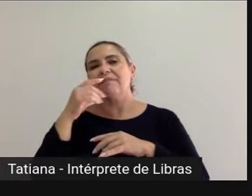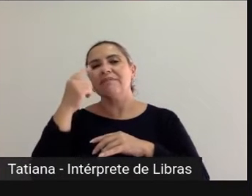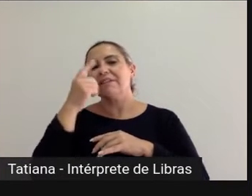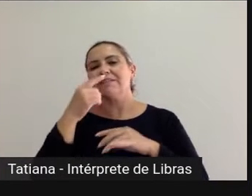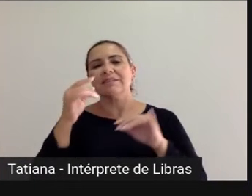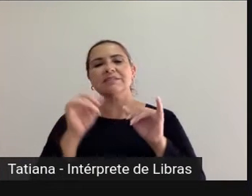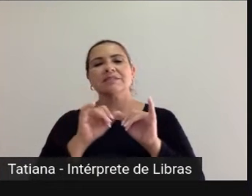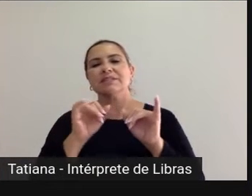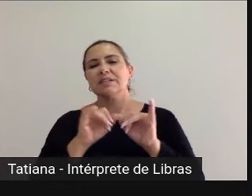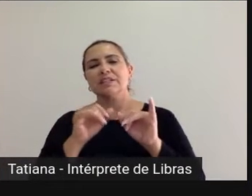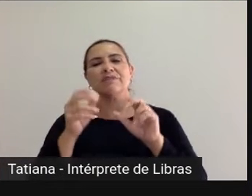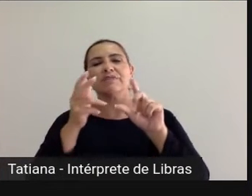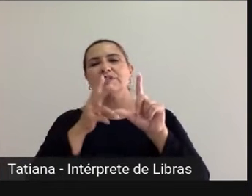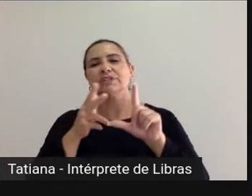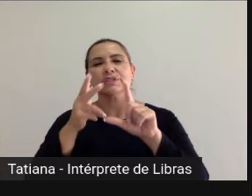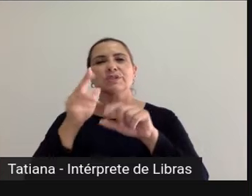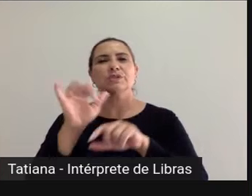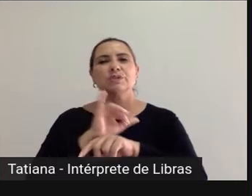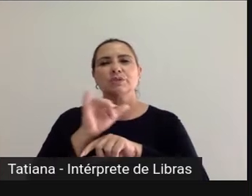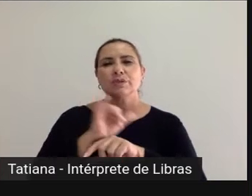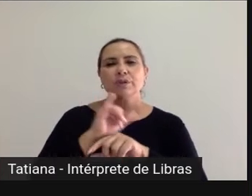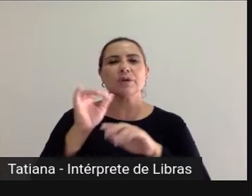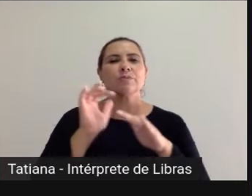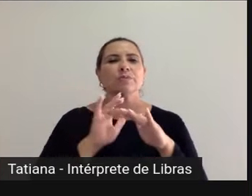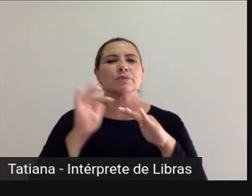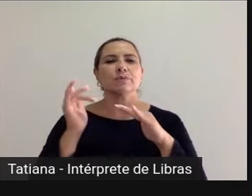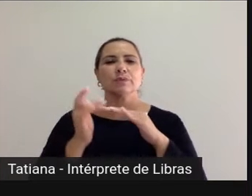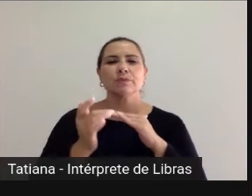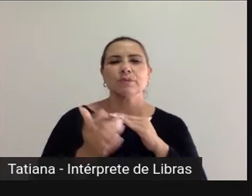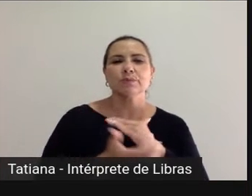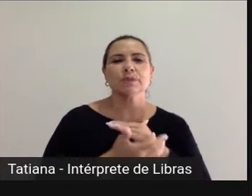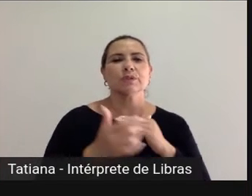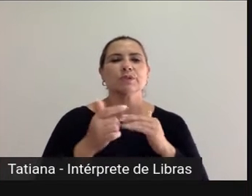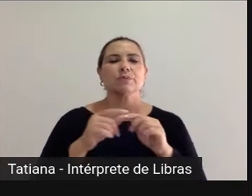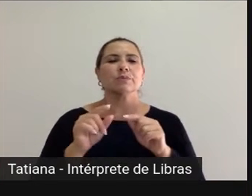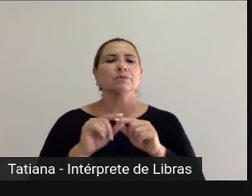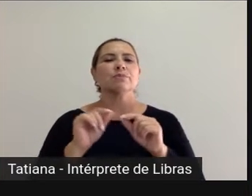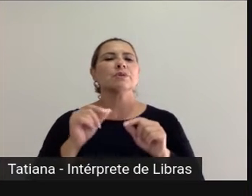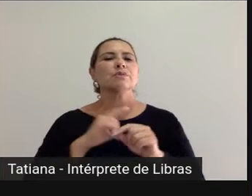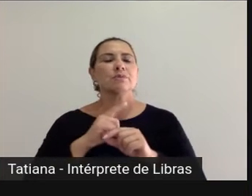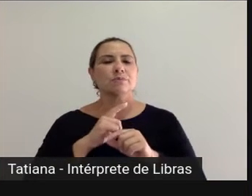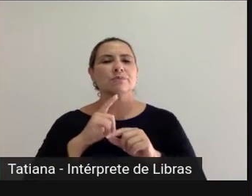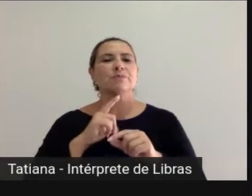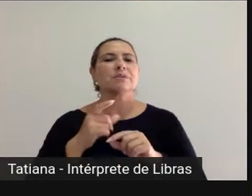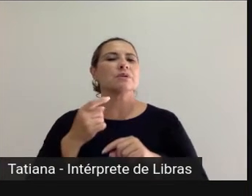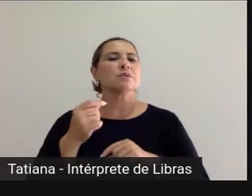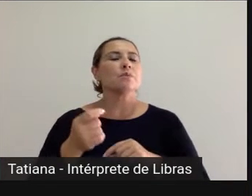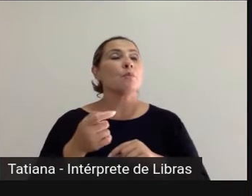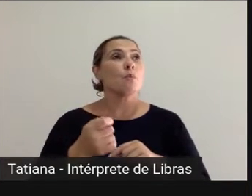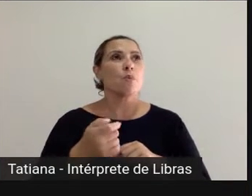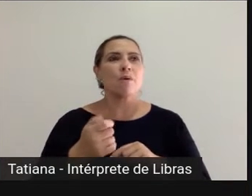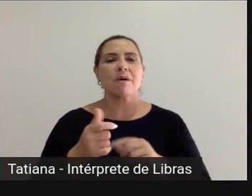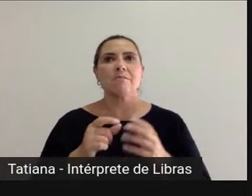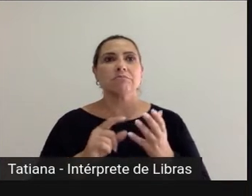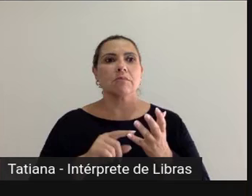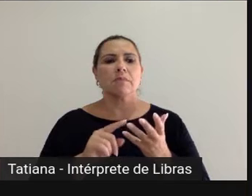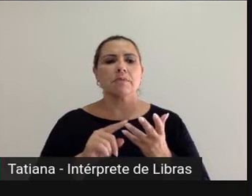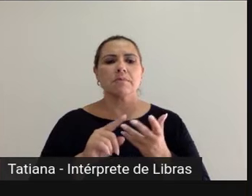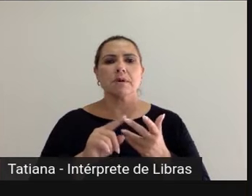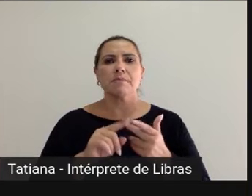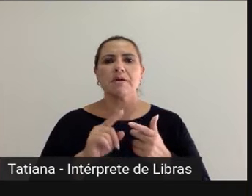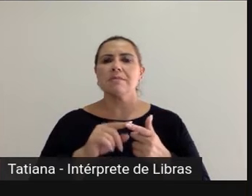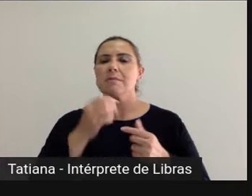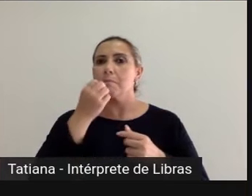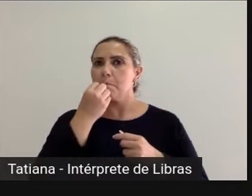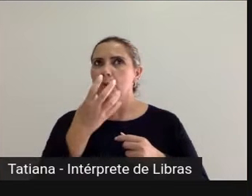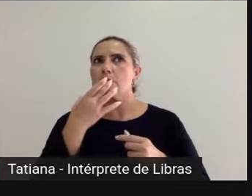do YouTube, a partir de redes sociais, de todas as plataformas que a gente vê, e são poucas, a gente pode contar no dedo as